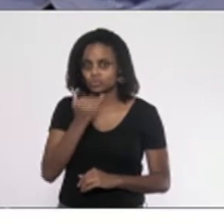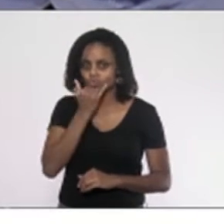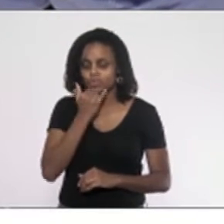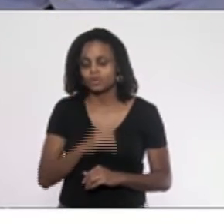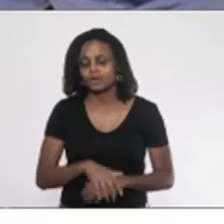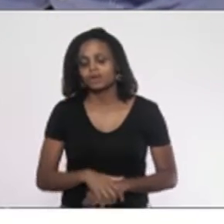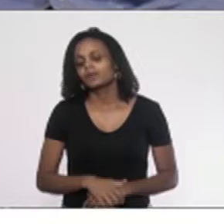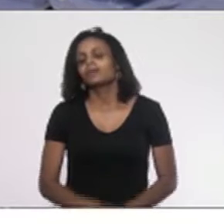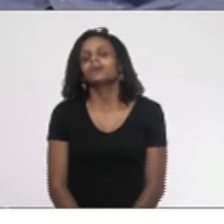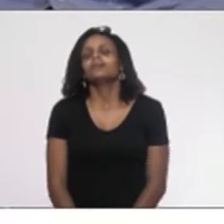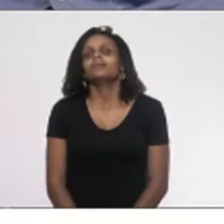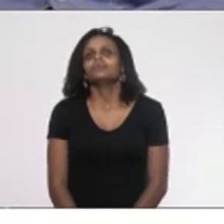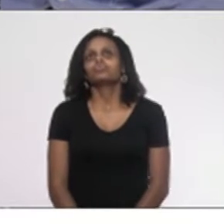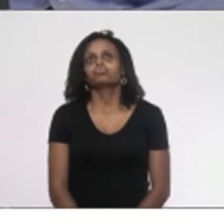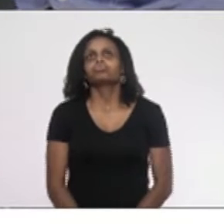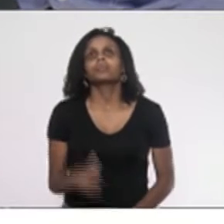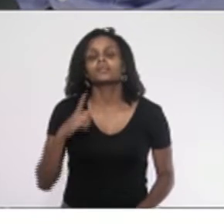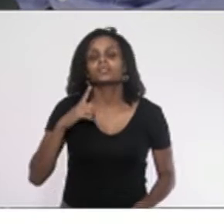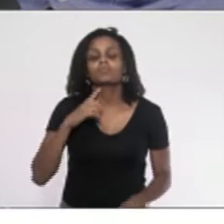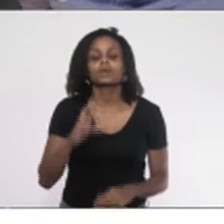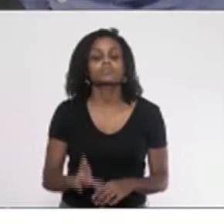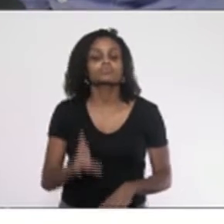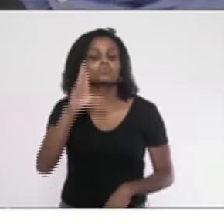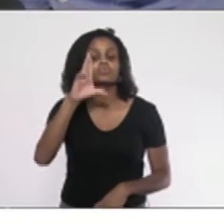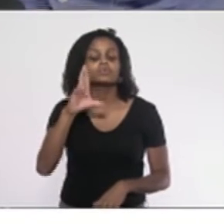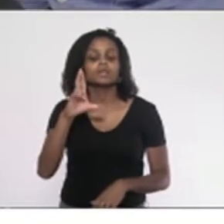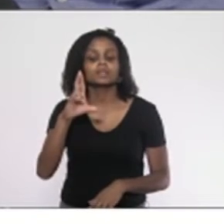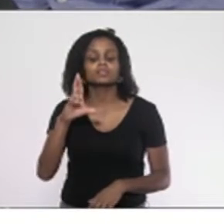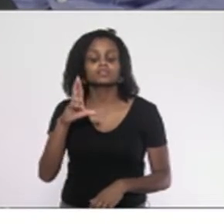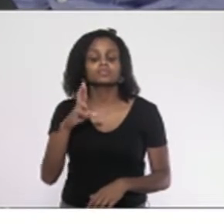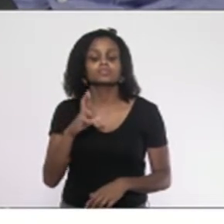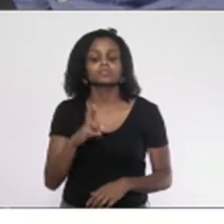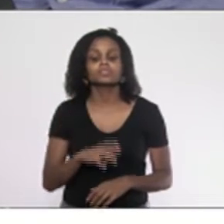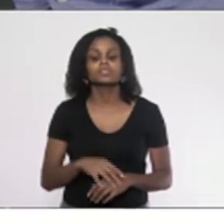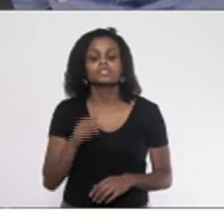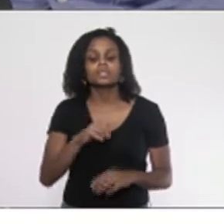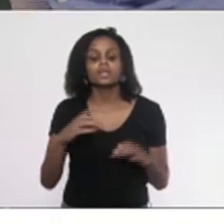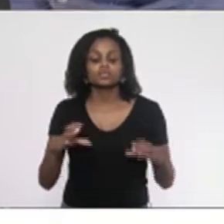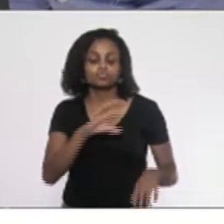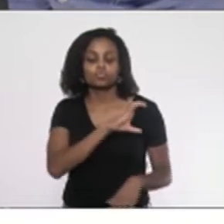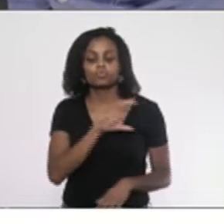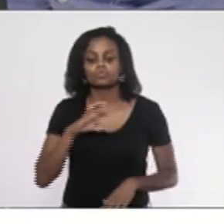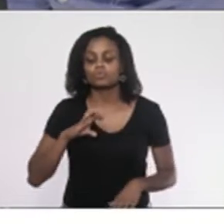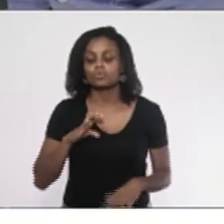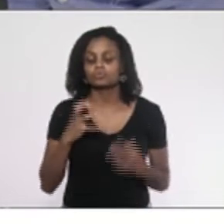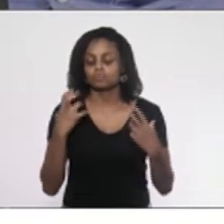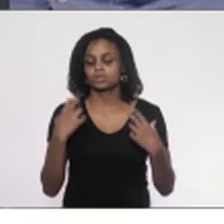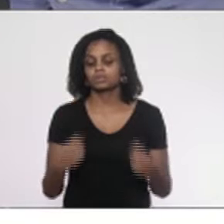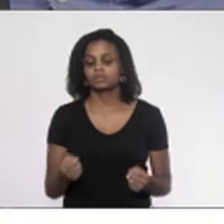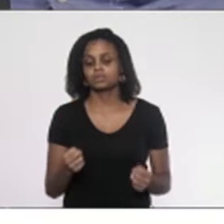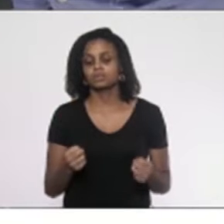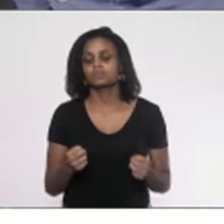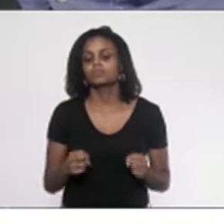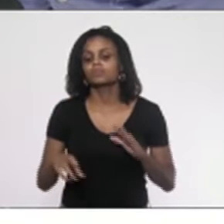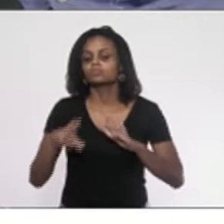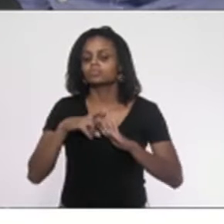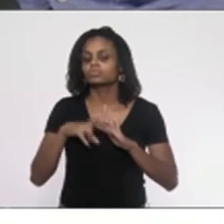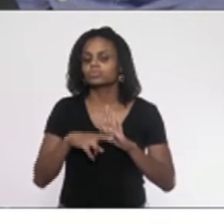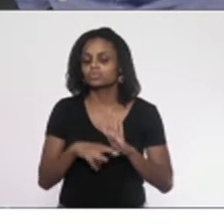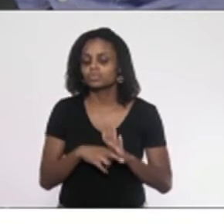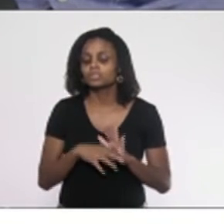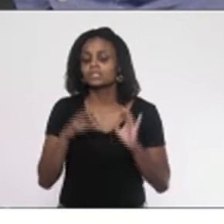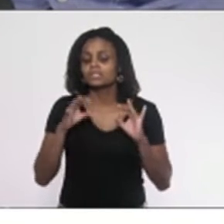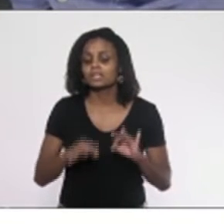uma responsabilidade muito grande de que as comissões se atenham ao regimento justamente